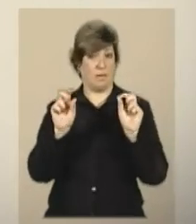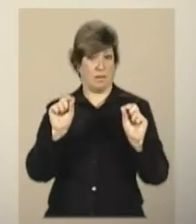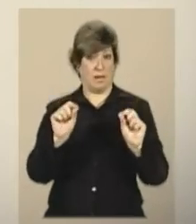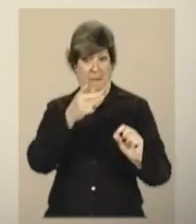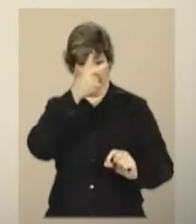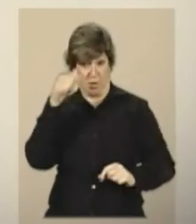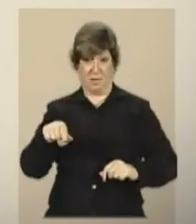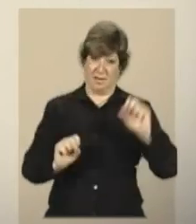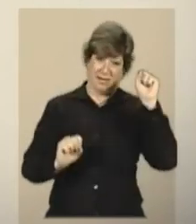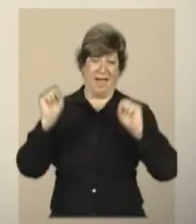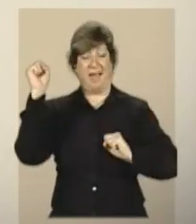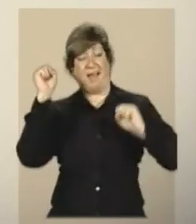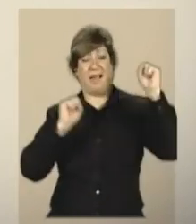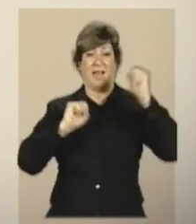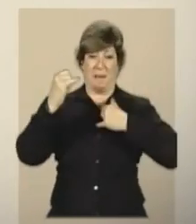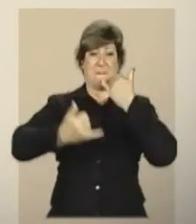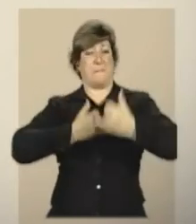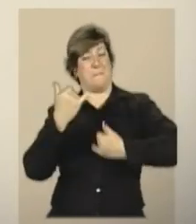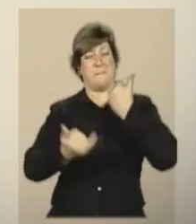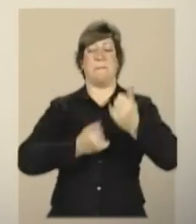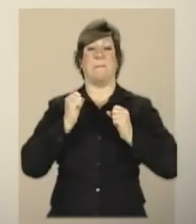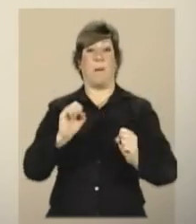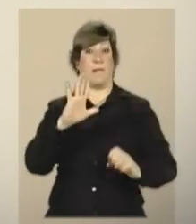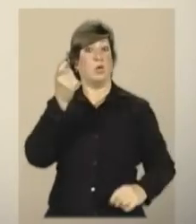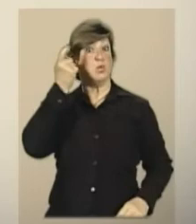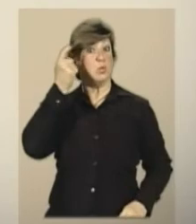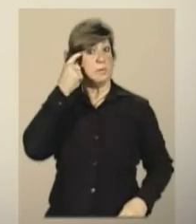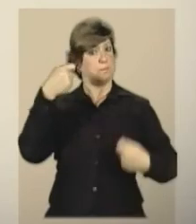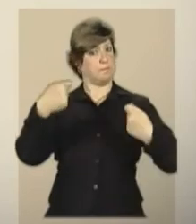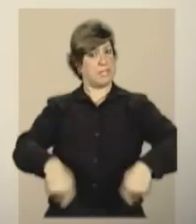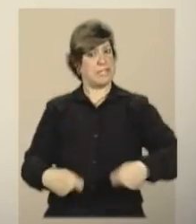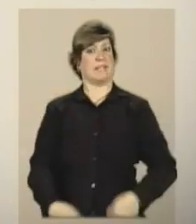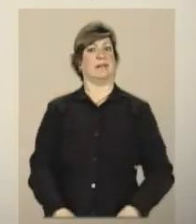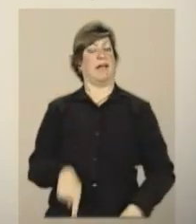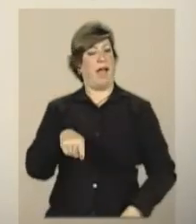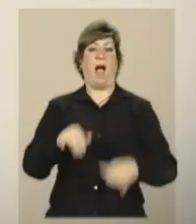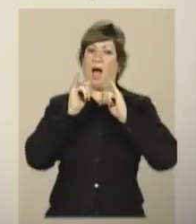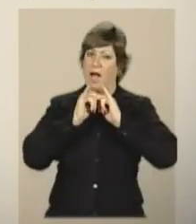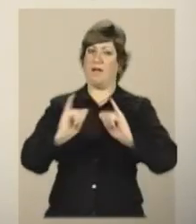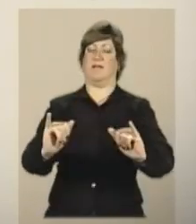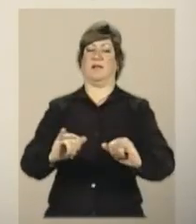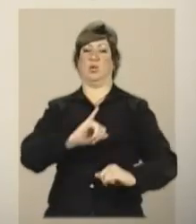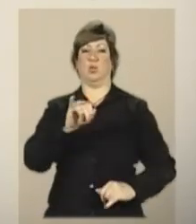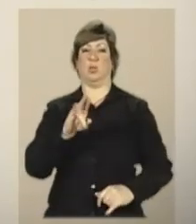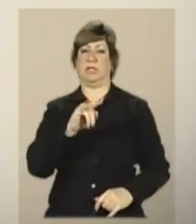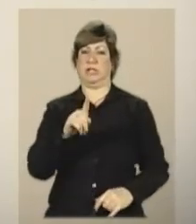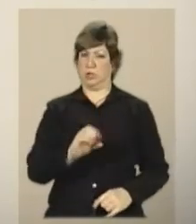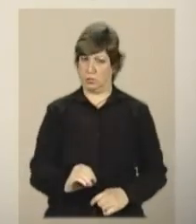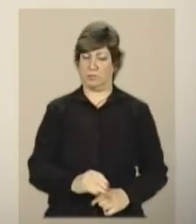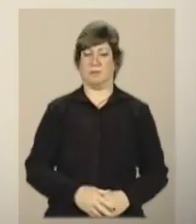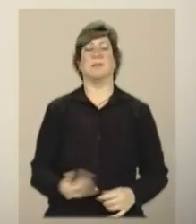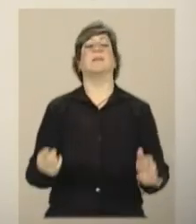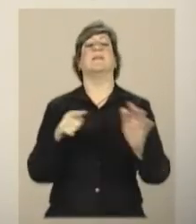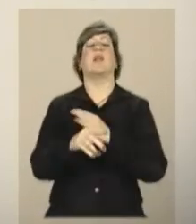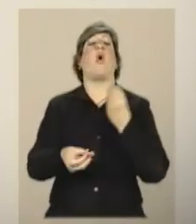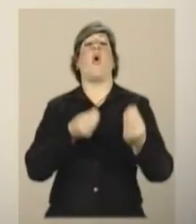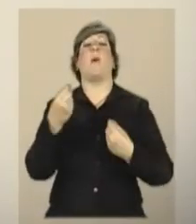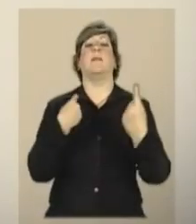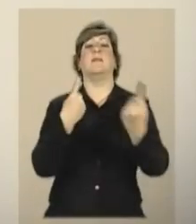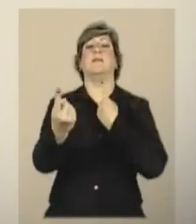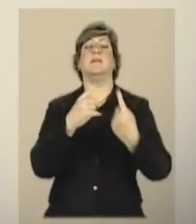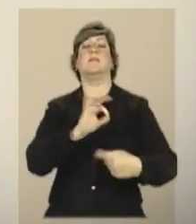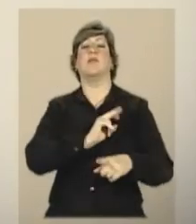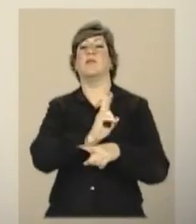o folião tem que ter samba o juízo na cabeça esse é o recado Como está a fiscalização nas estradas